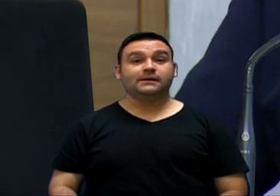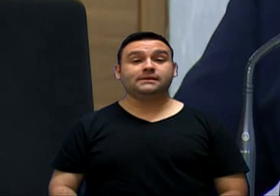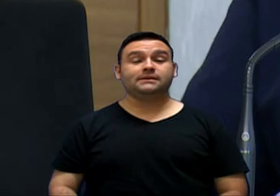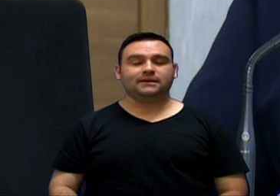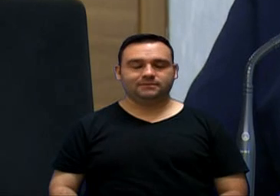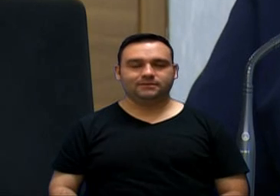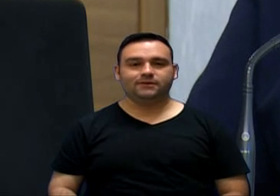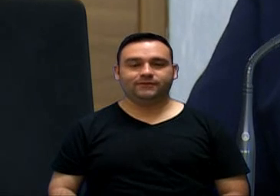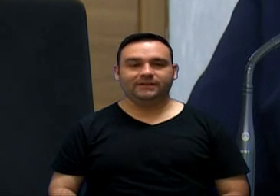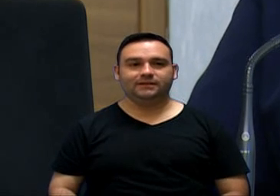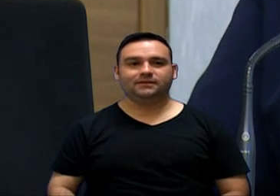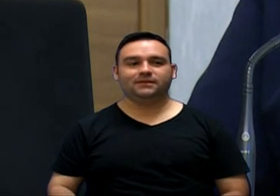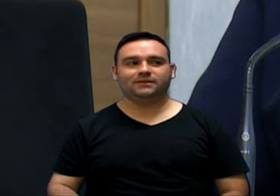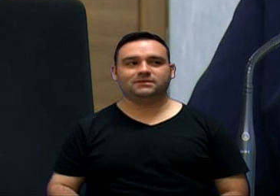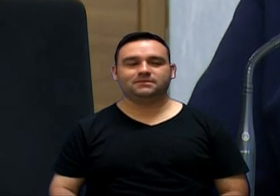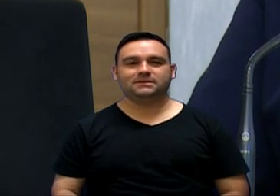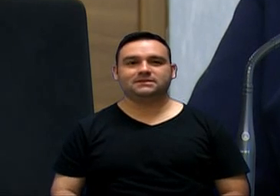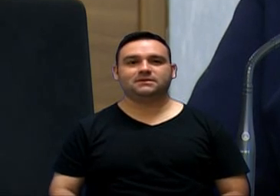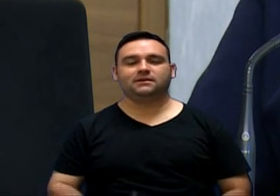É encerrada a votação.